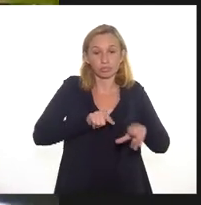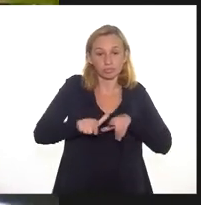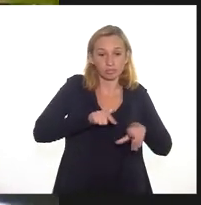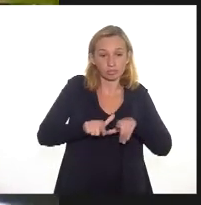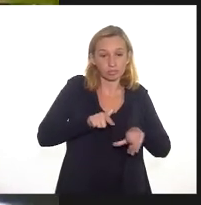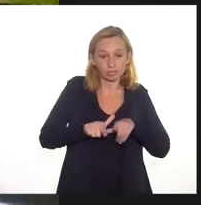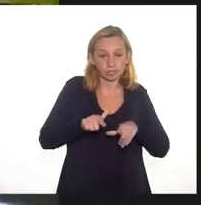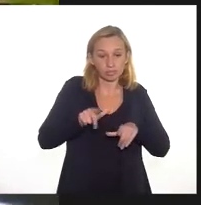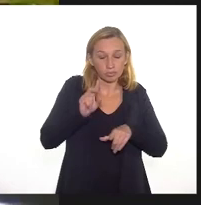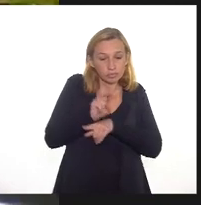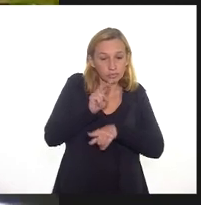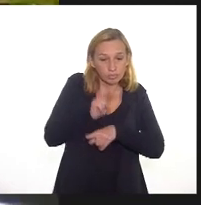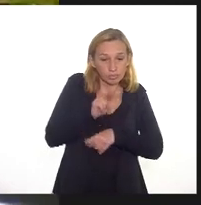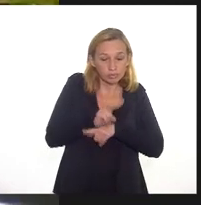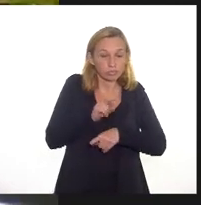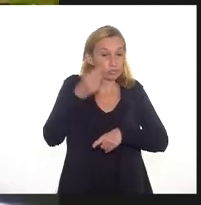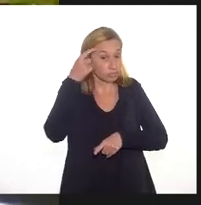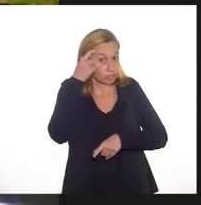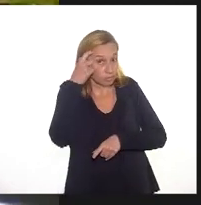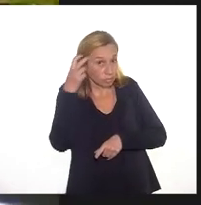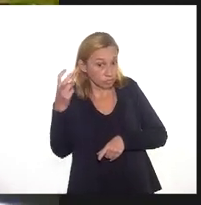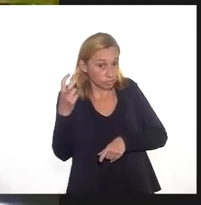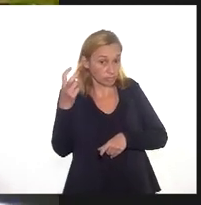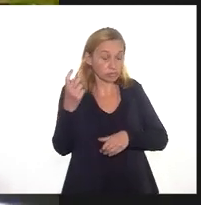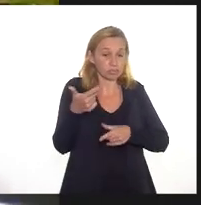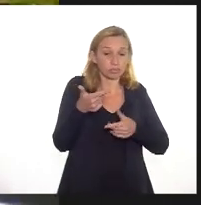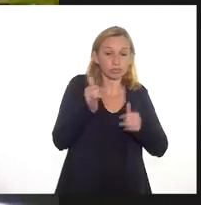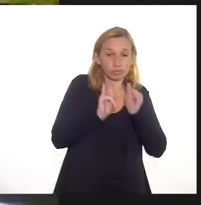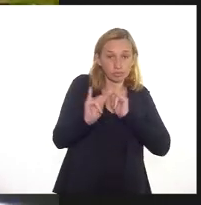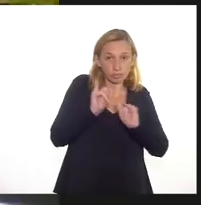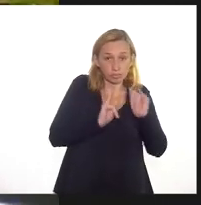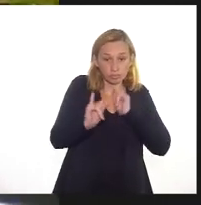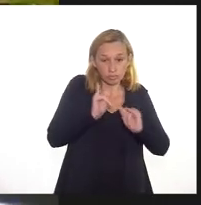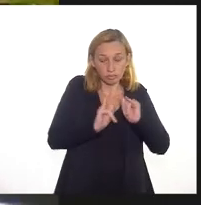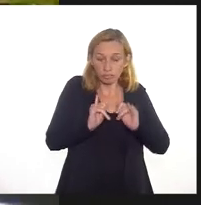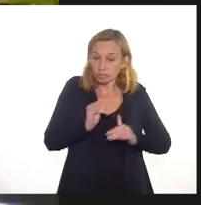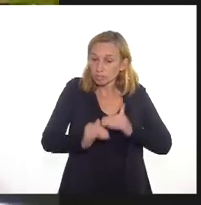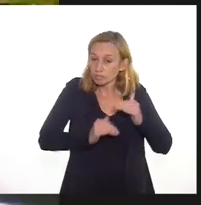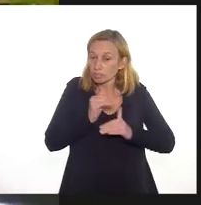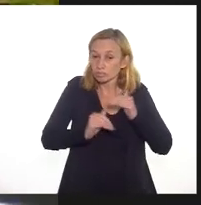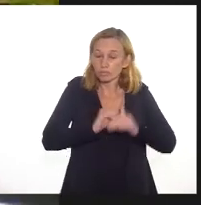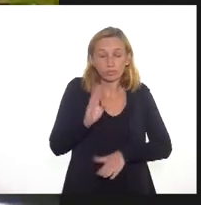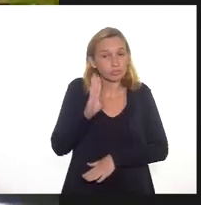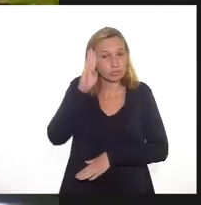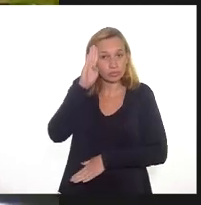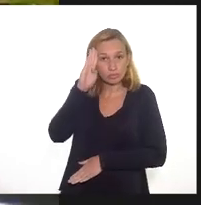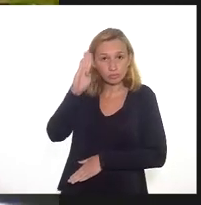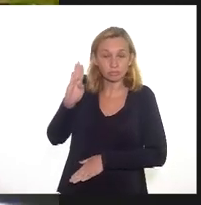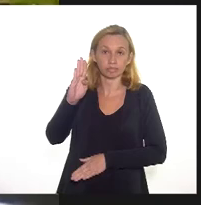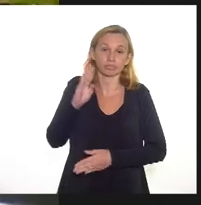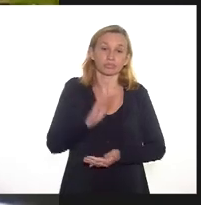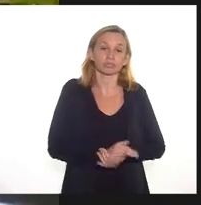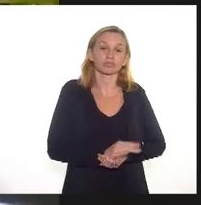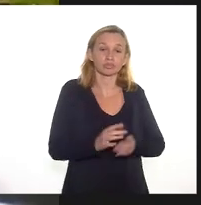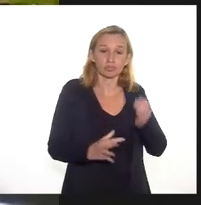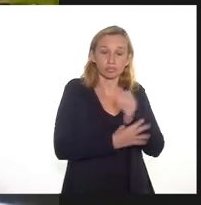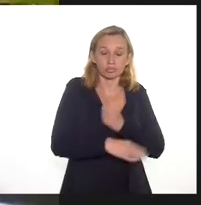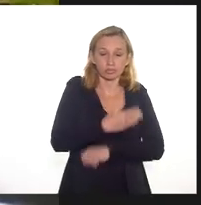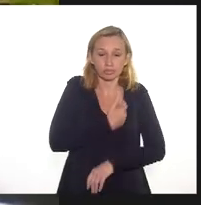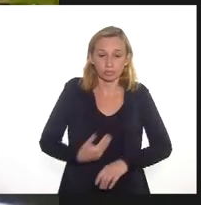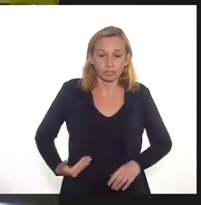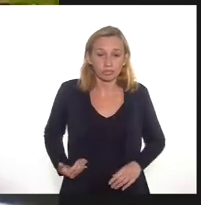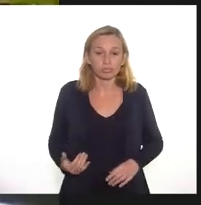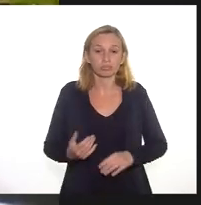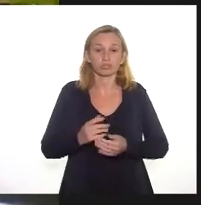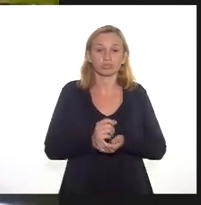pela prevenção, pela inteligência, pela informação como processos fundamentais por uma segurança pública